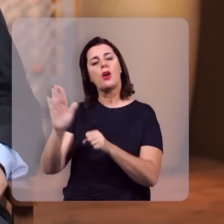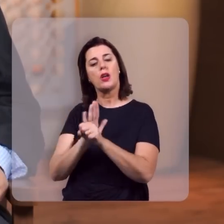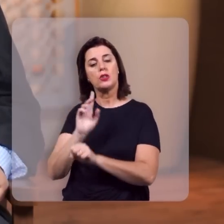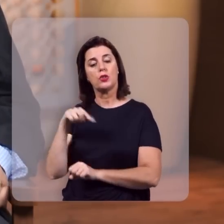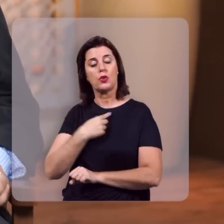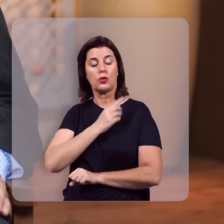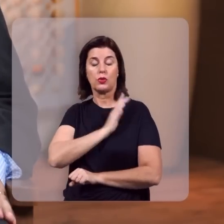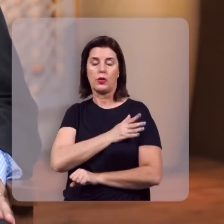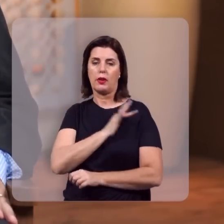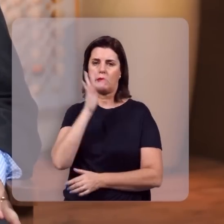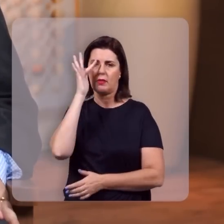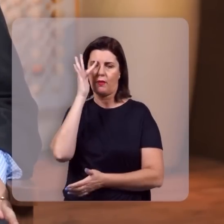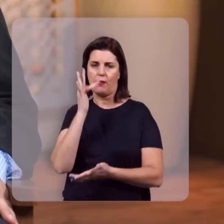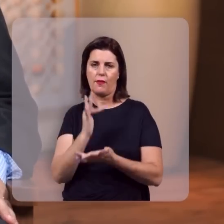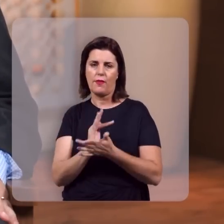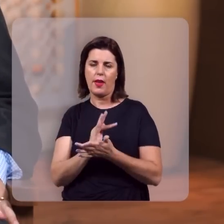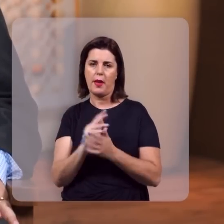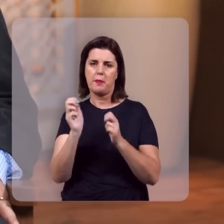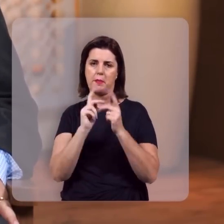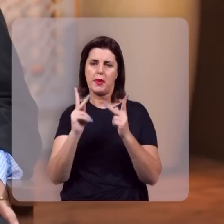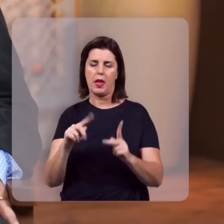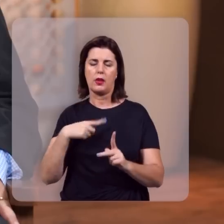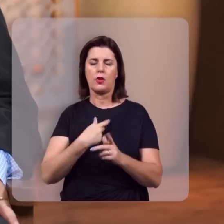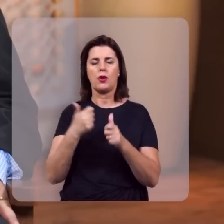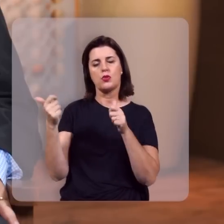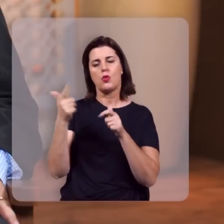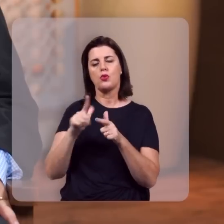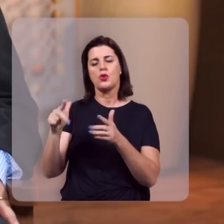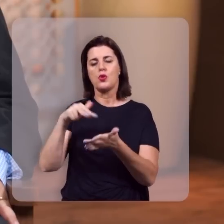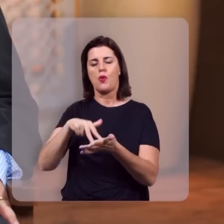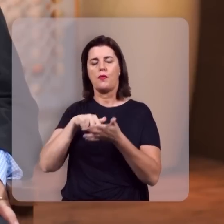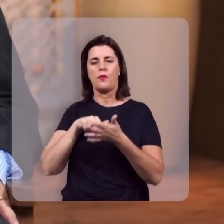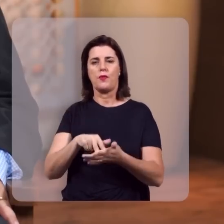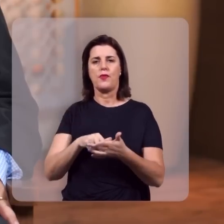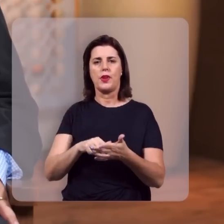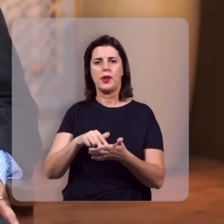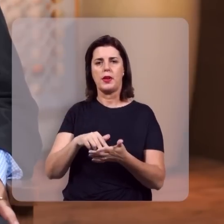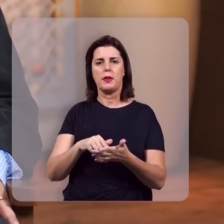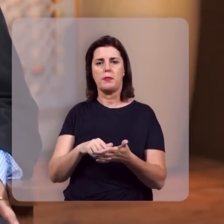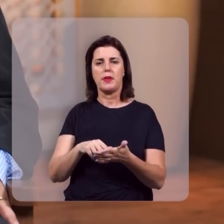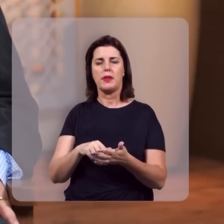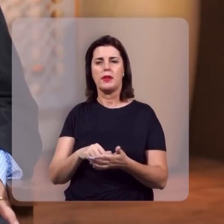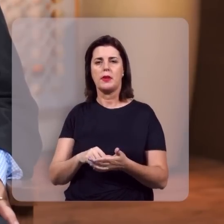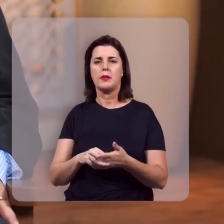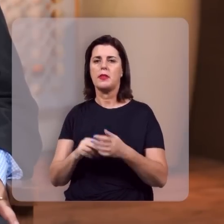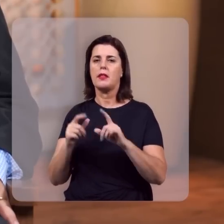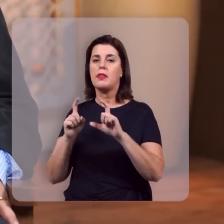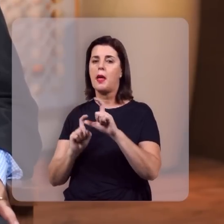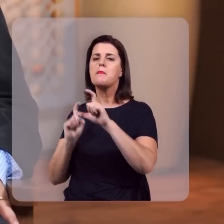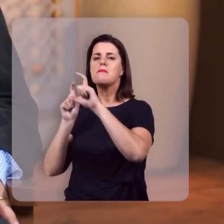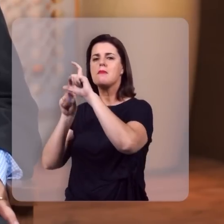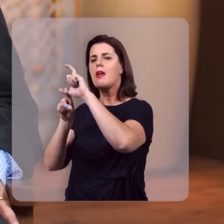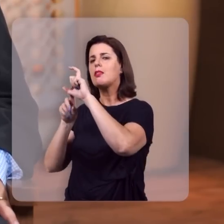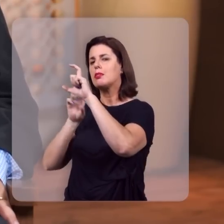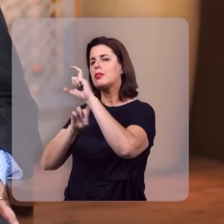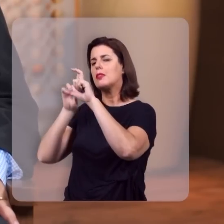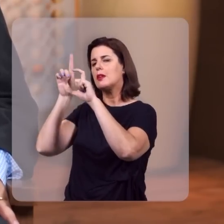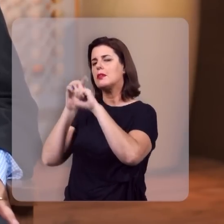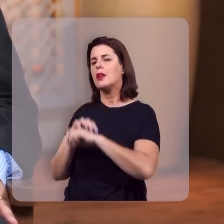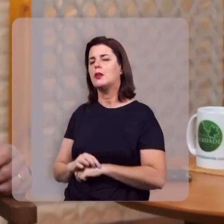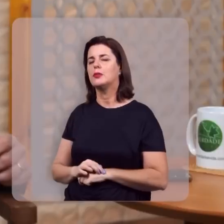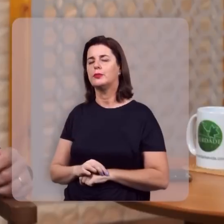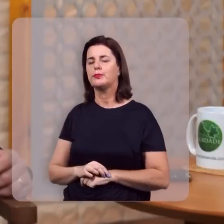nosso coração dessa paz de Deus, dessa fé, nós vamos confiar. Nós vamos ficar firme, não vai ser fácil, mas nós vamos depender de Deus, mesmo no